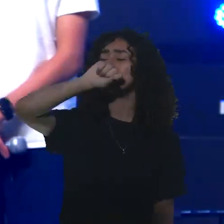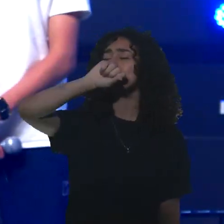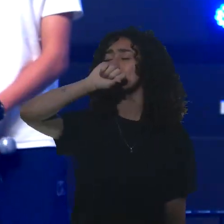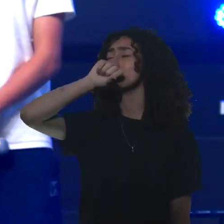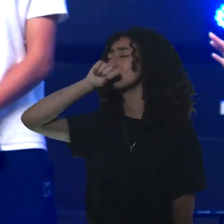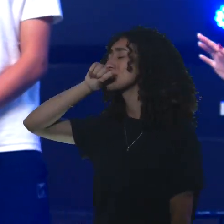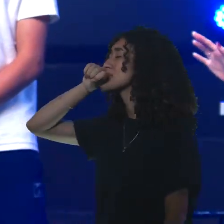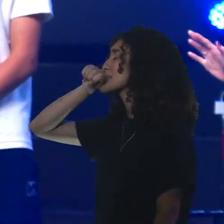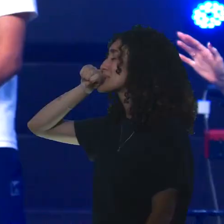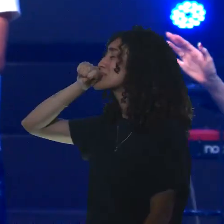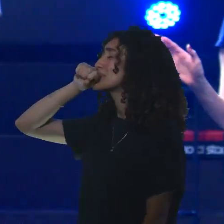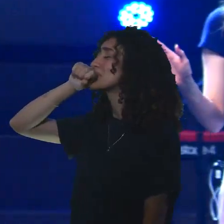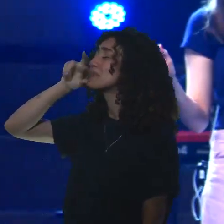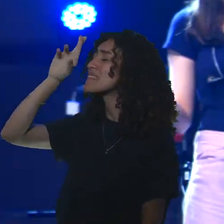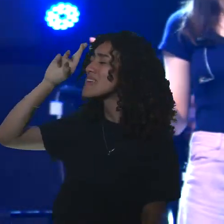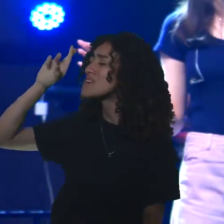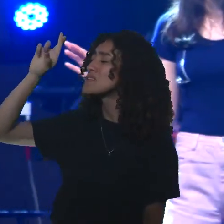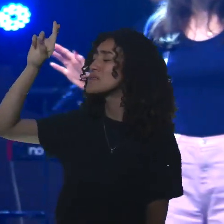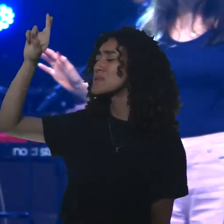que o Senhor